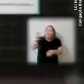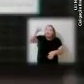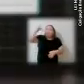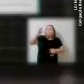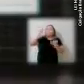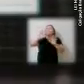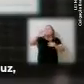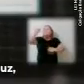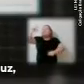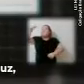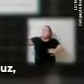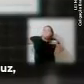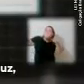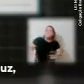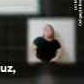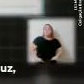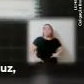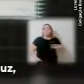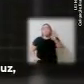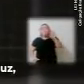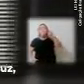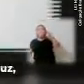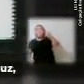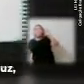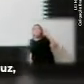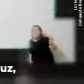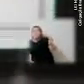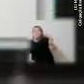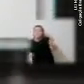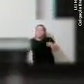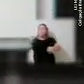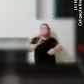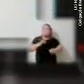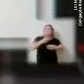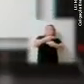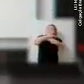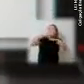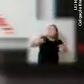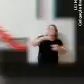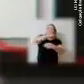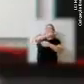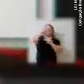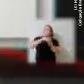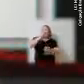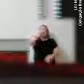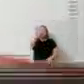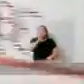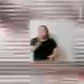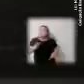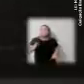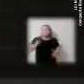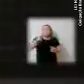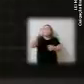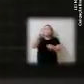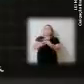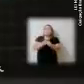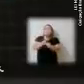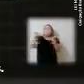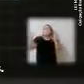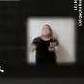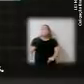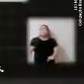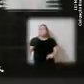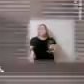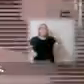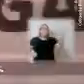economia despegou O PIB, que é toda a riqueza que o país produz Caiu dois anos seguidos O Brasil mergulhou na crise